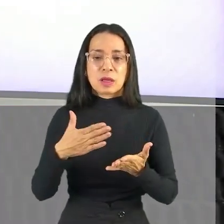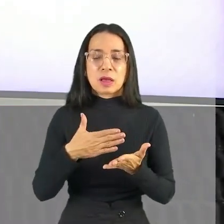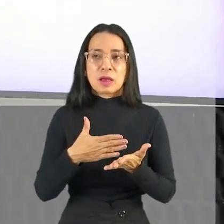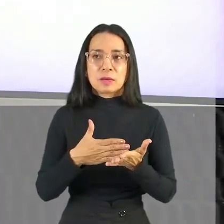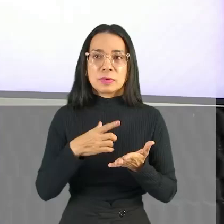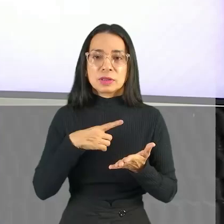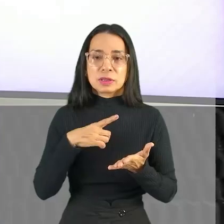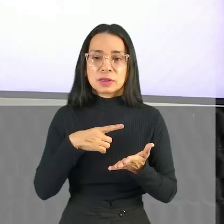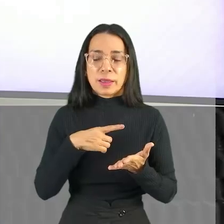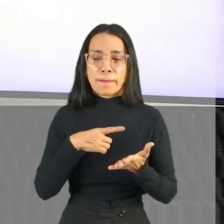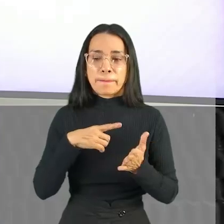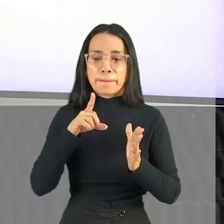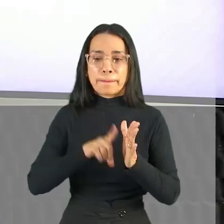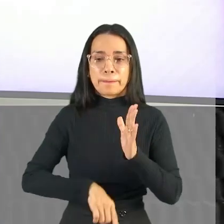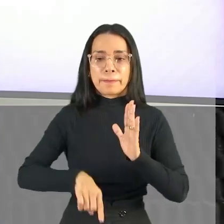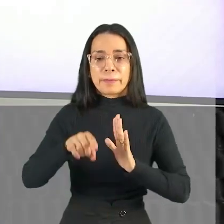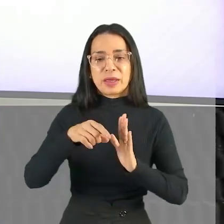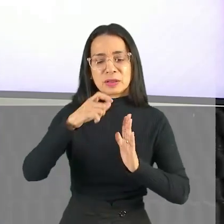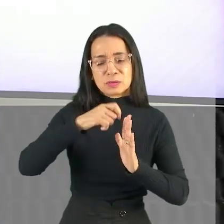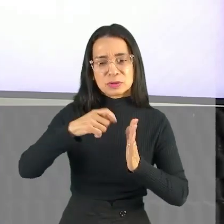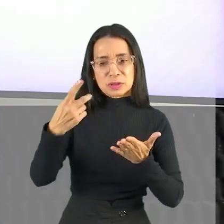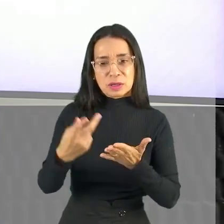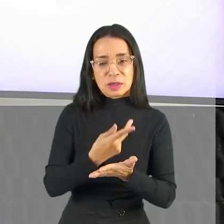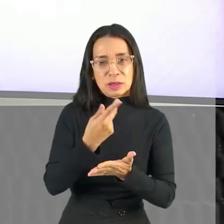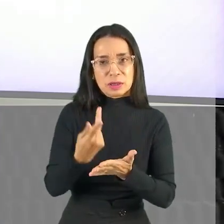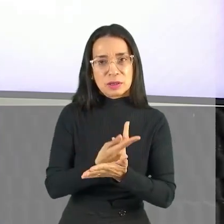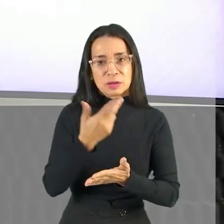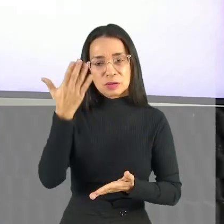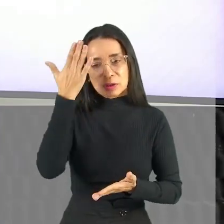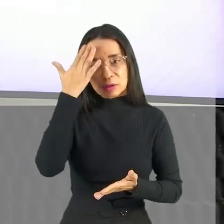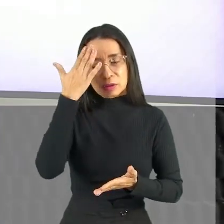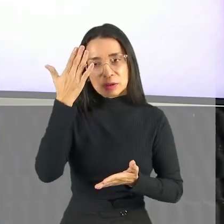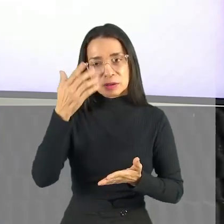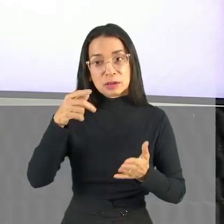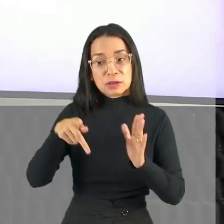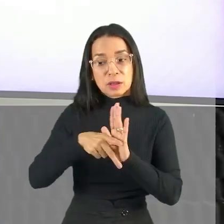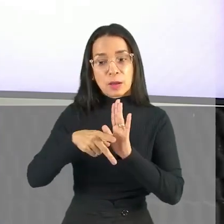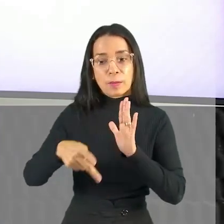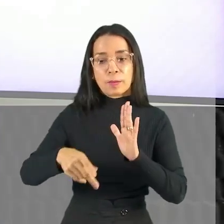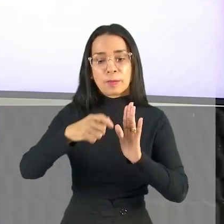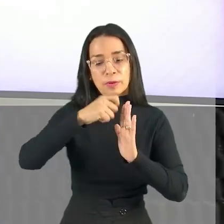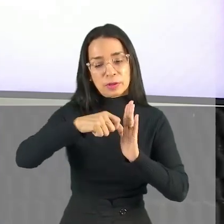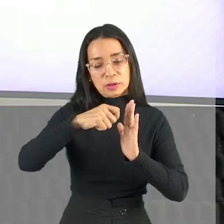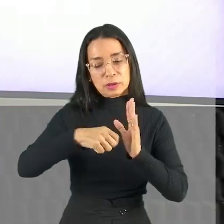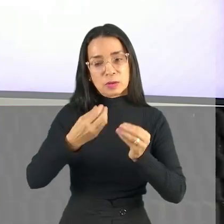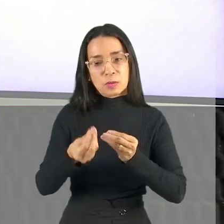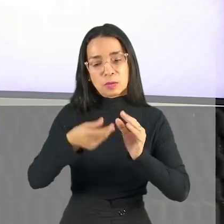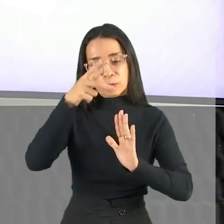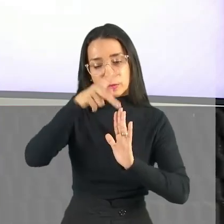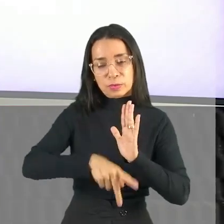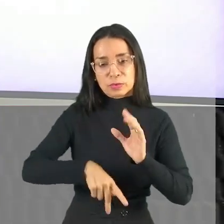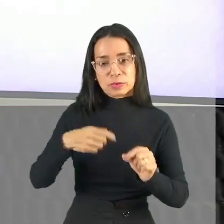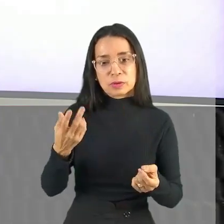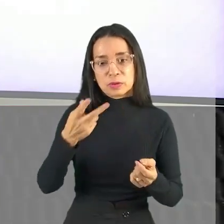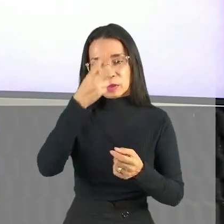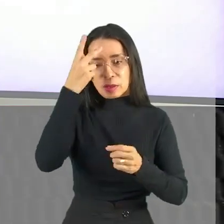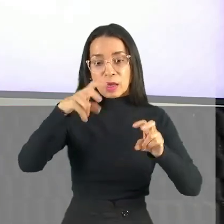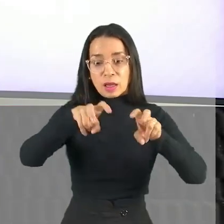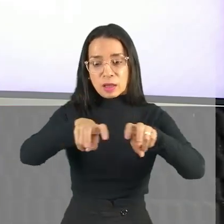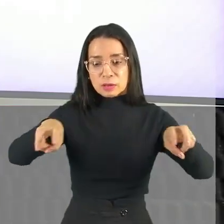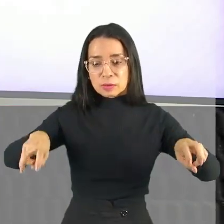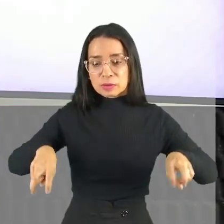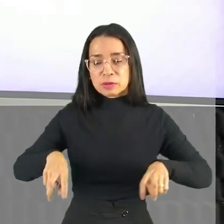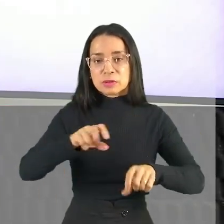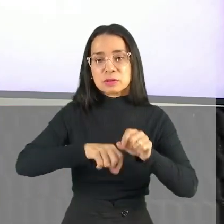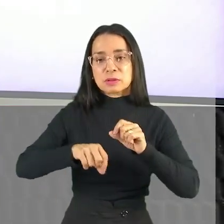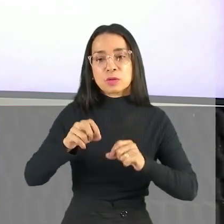menos rasuras e para que você entenda a sua redação como um projeto. Os examinadores colocam isso na maioria